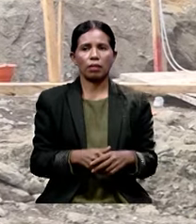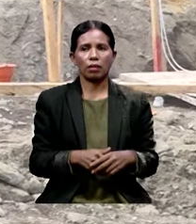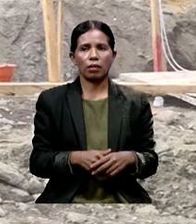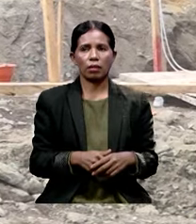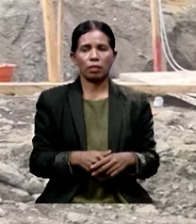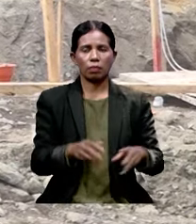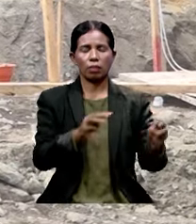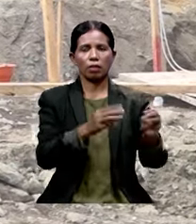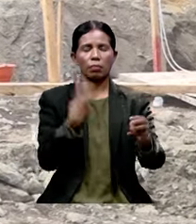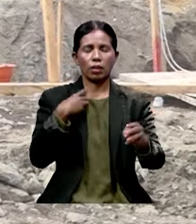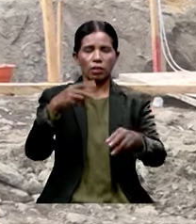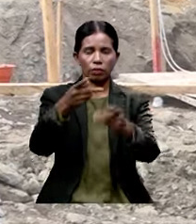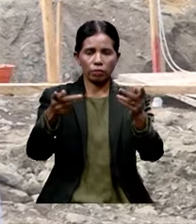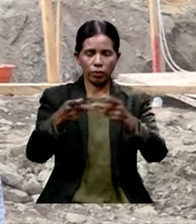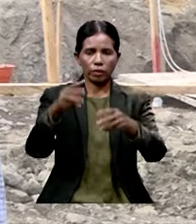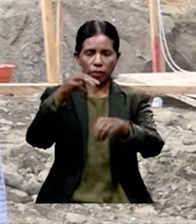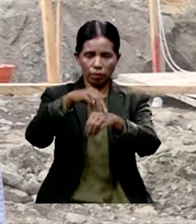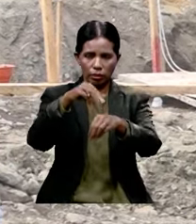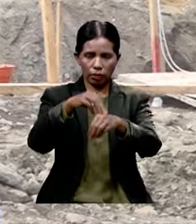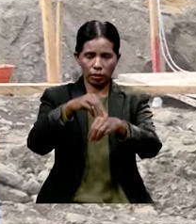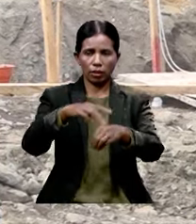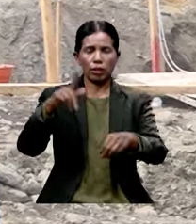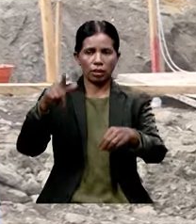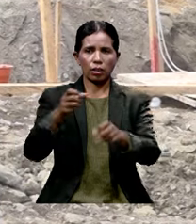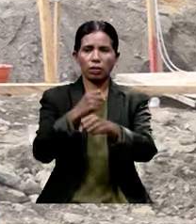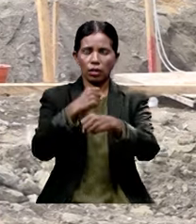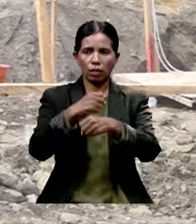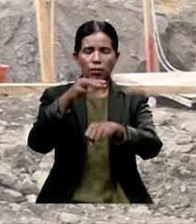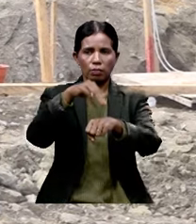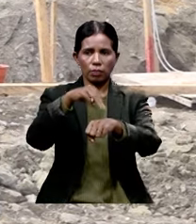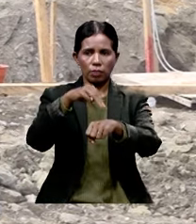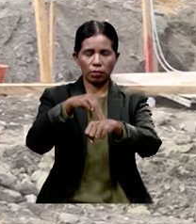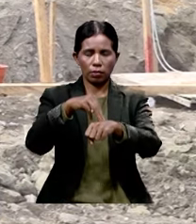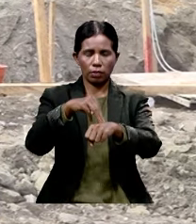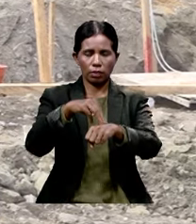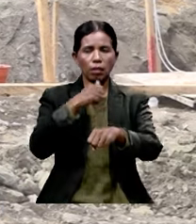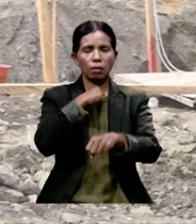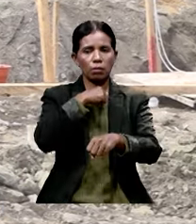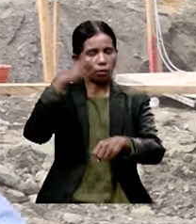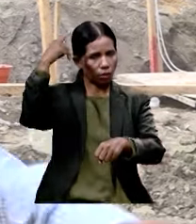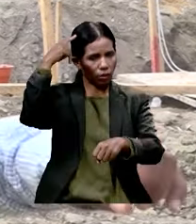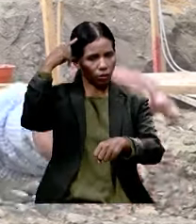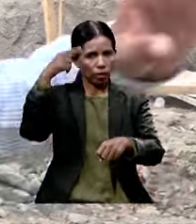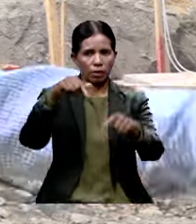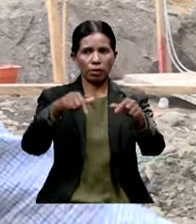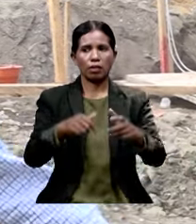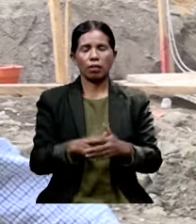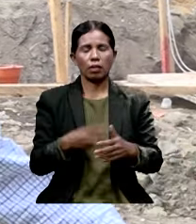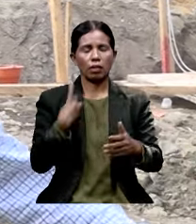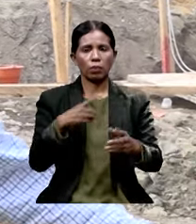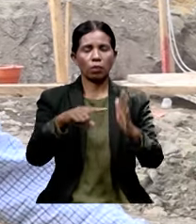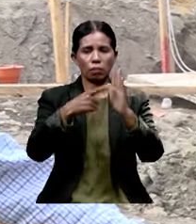altar untuk nanti acara misa paus di sini. Ini kerja untuk mulai